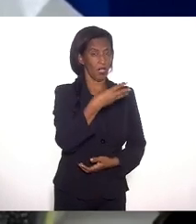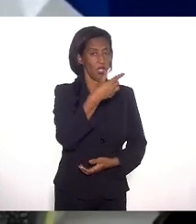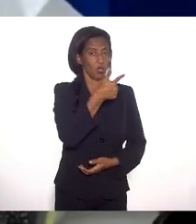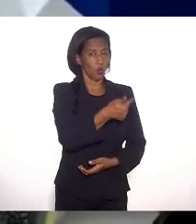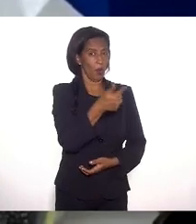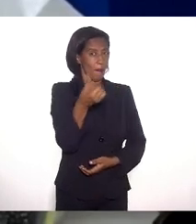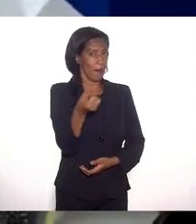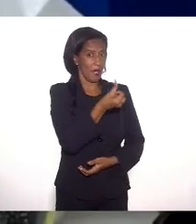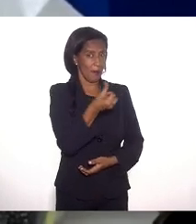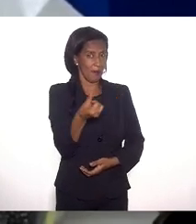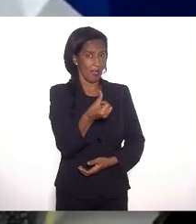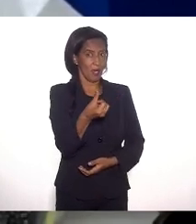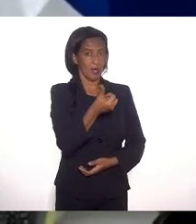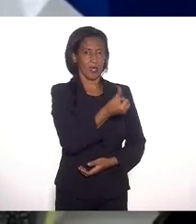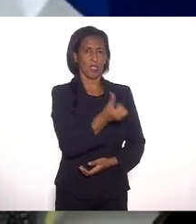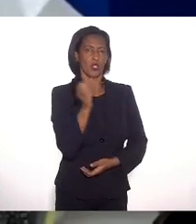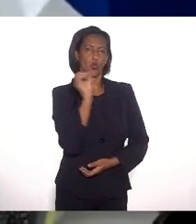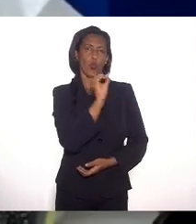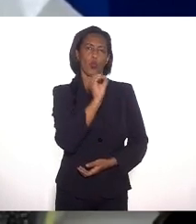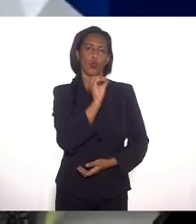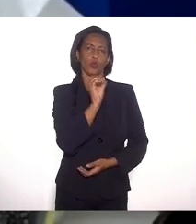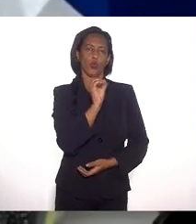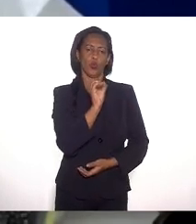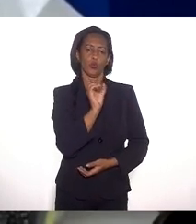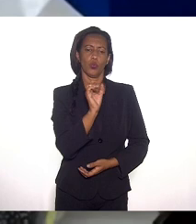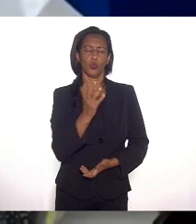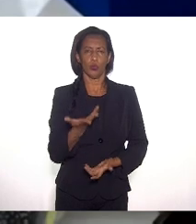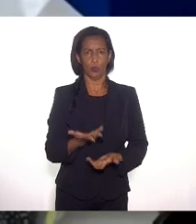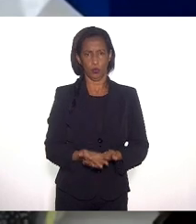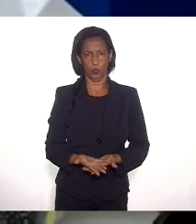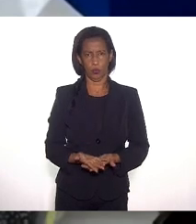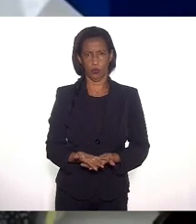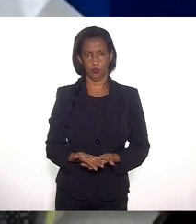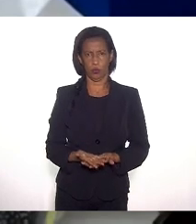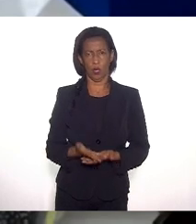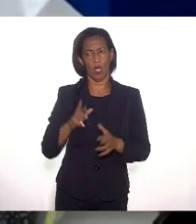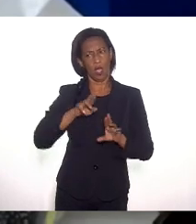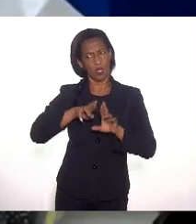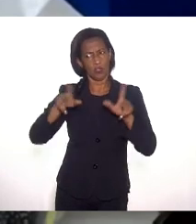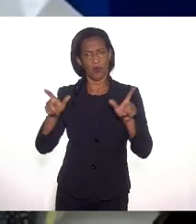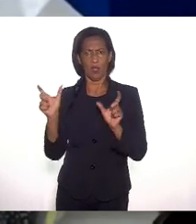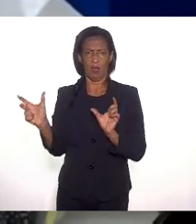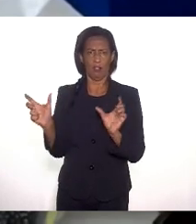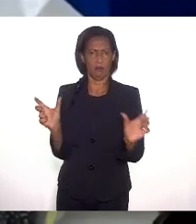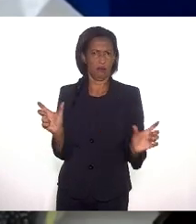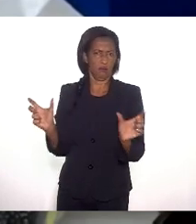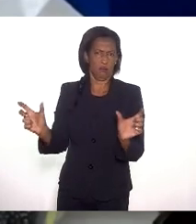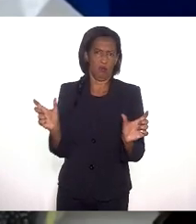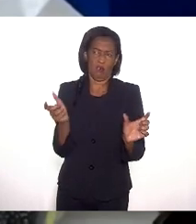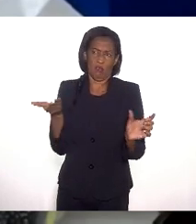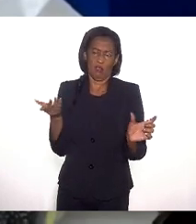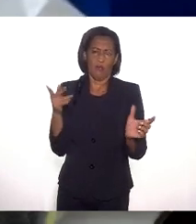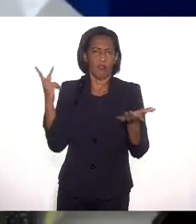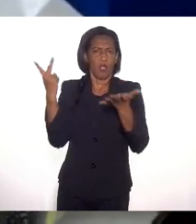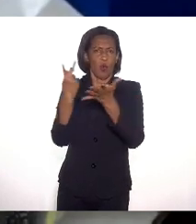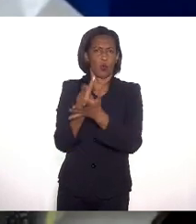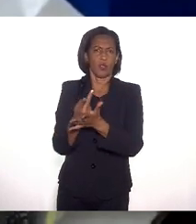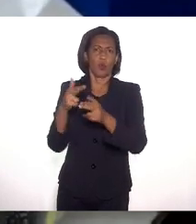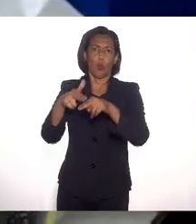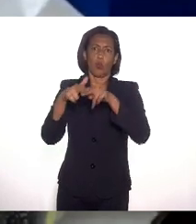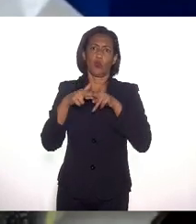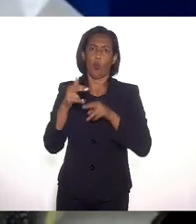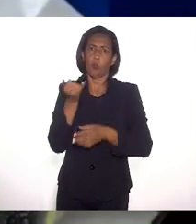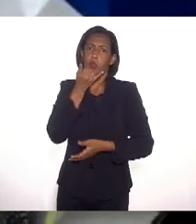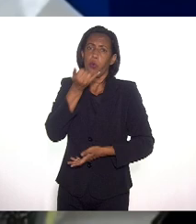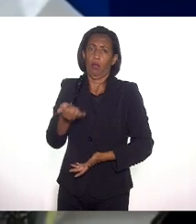de outubro de 99. Não é a lei 3299, deve ter havido por parte do requerente aí algum tipo de equívoco.